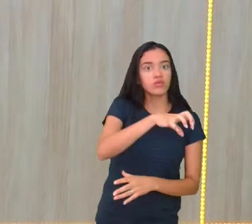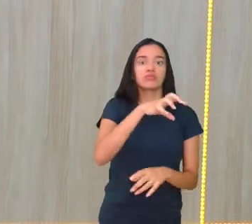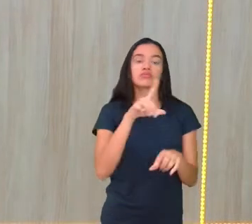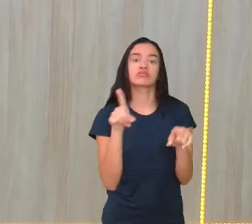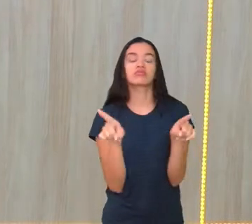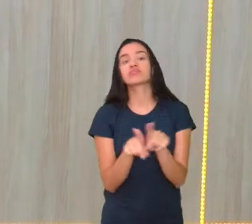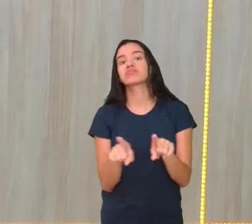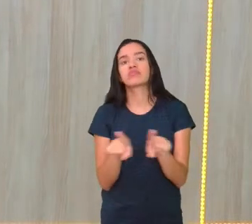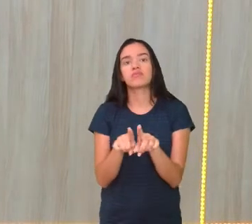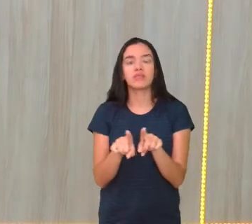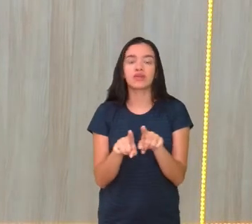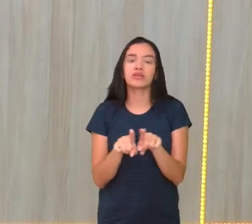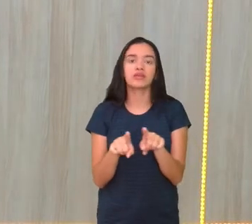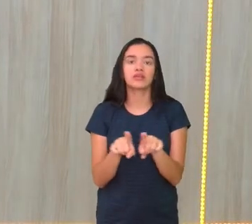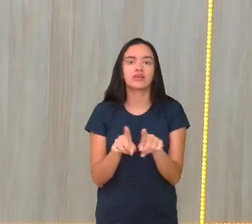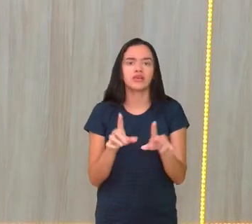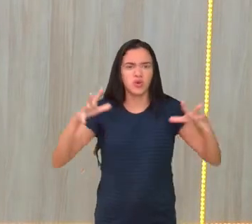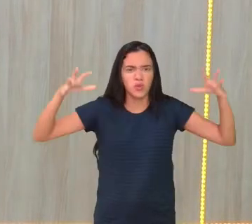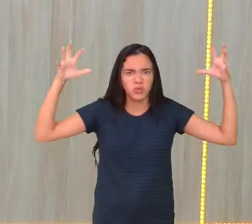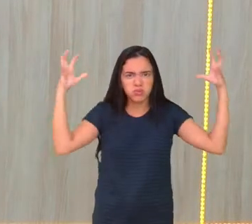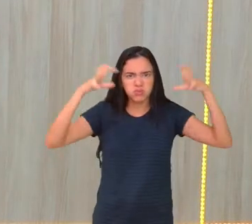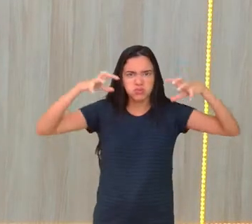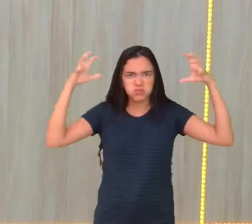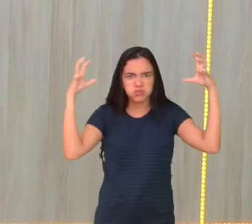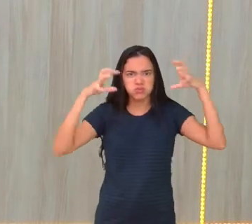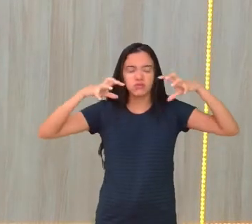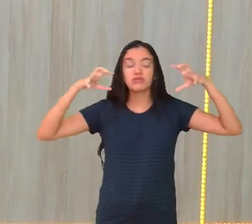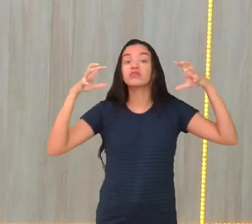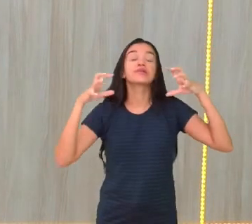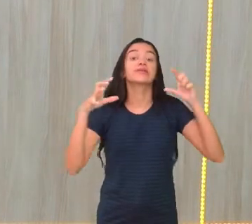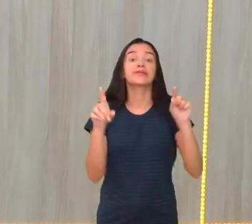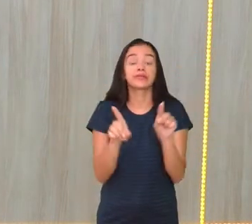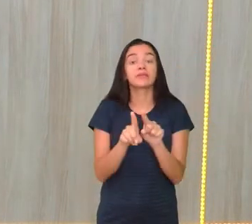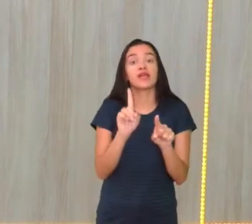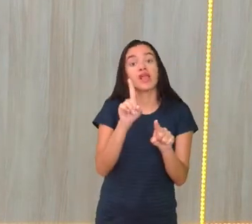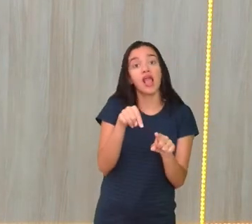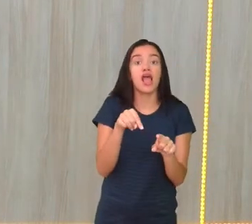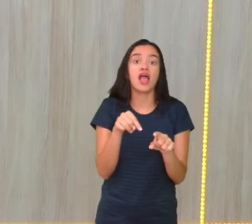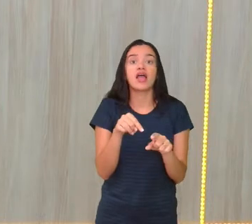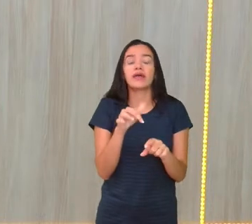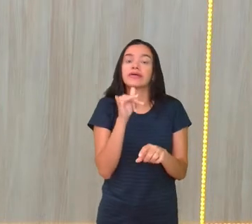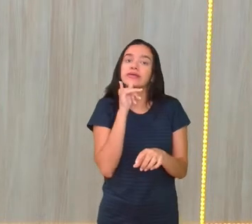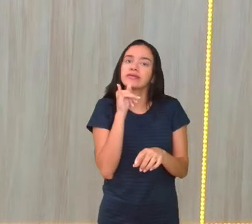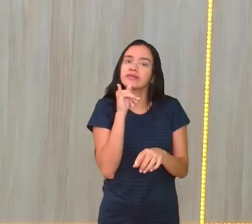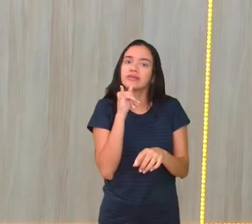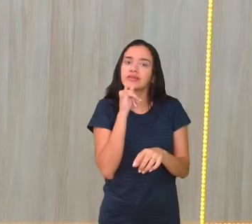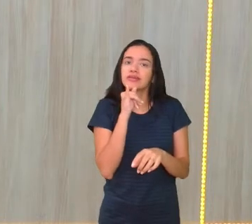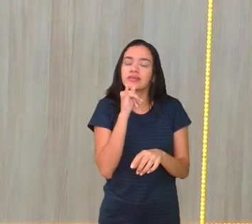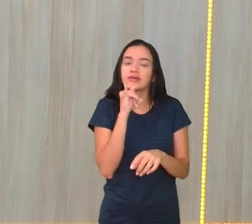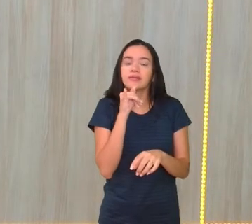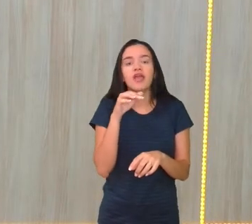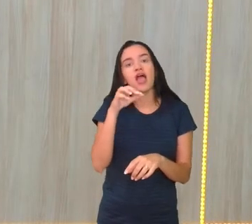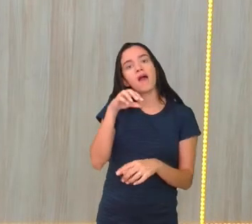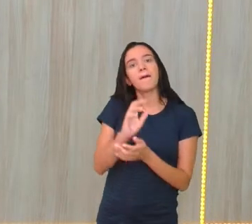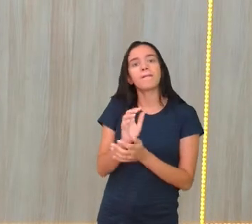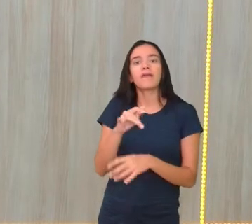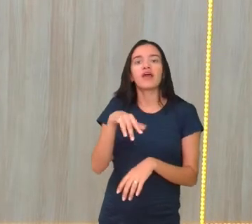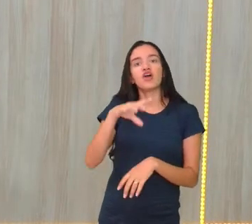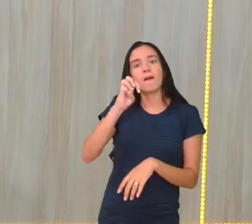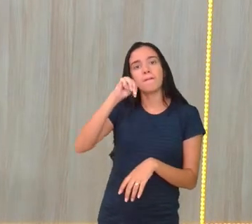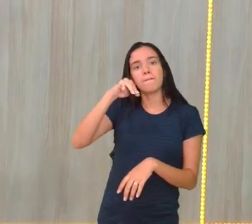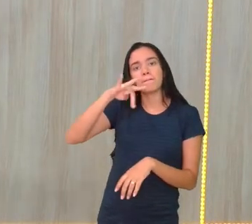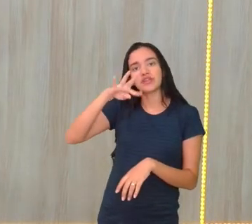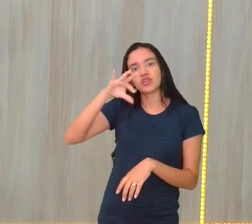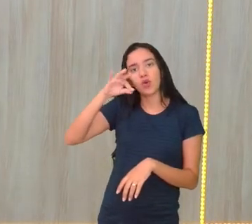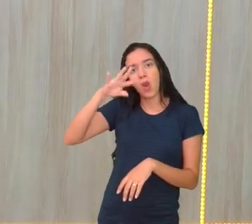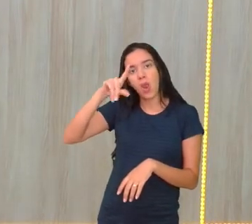né, criaturas muito, em parte aí, criaturas mitológicas, né, de épocas